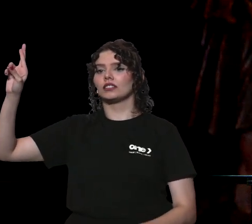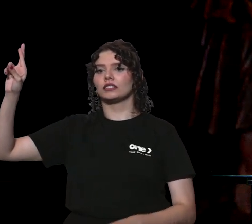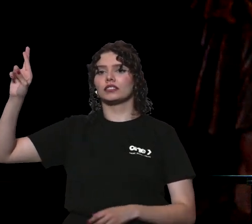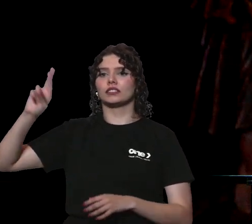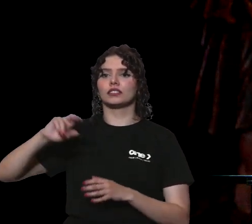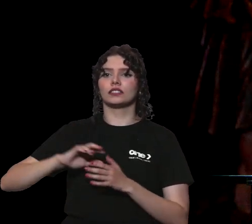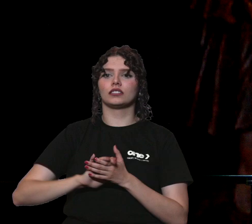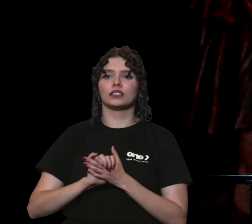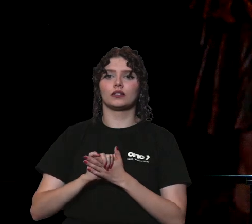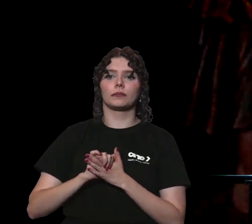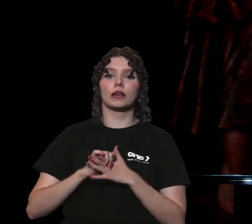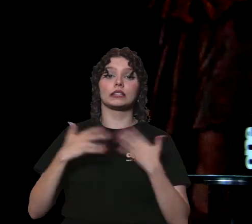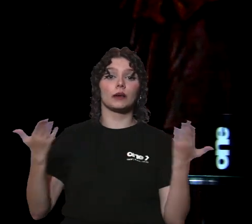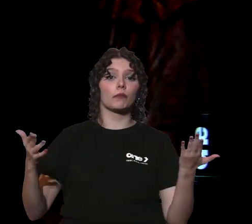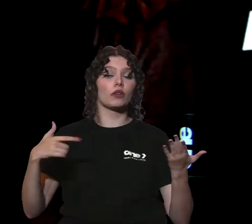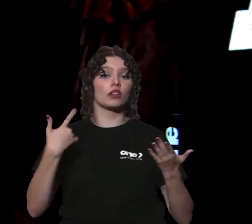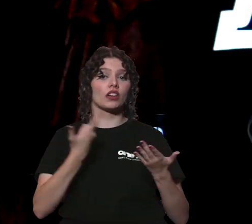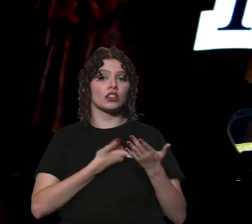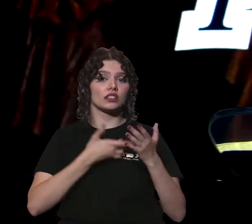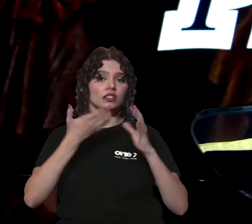por cantar.